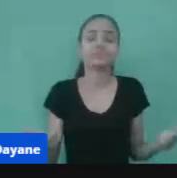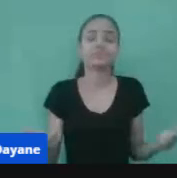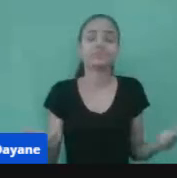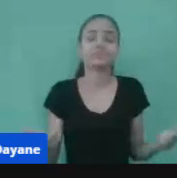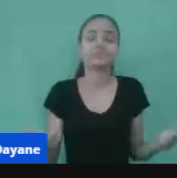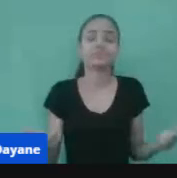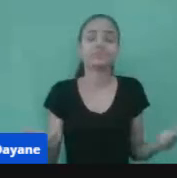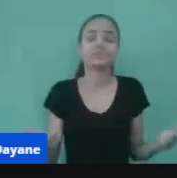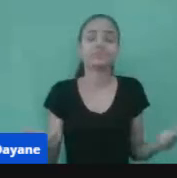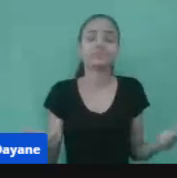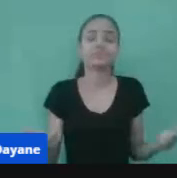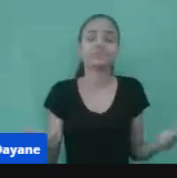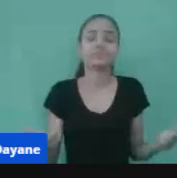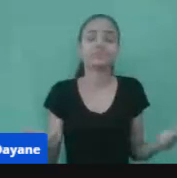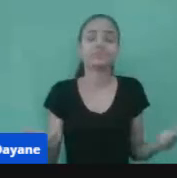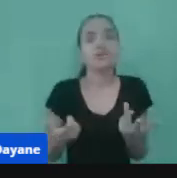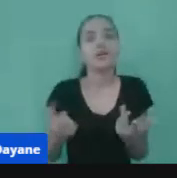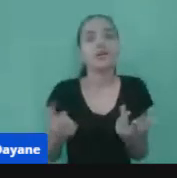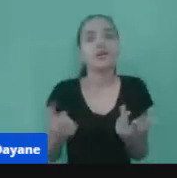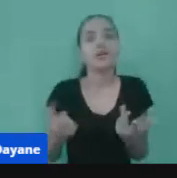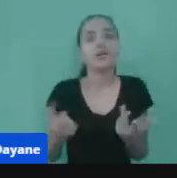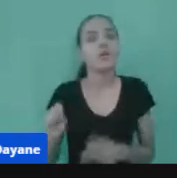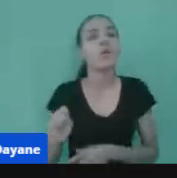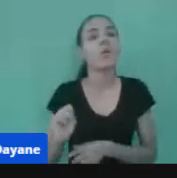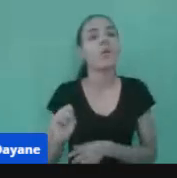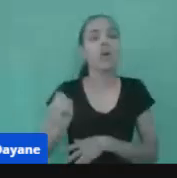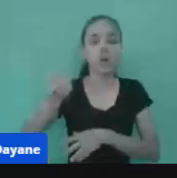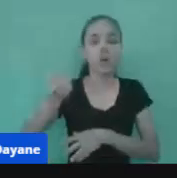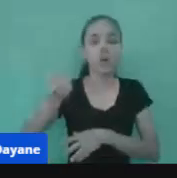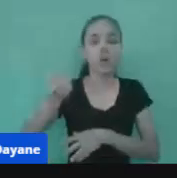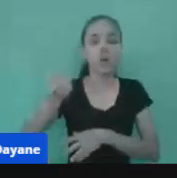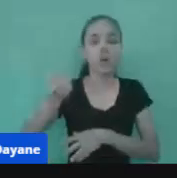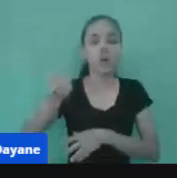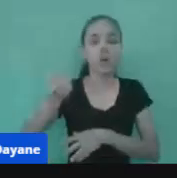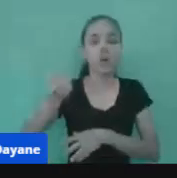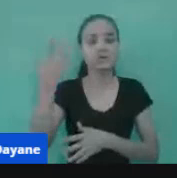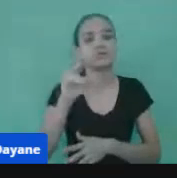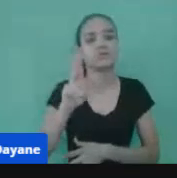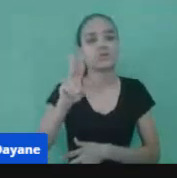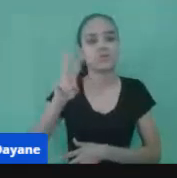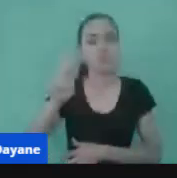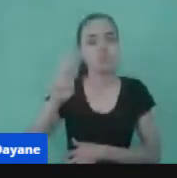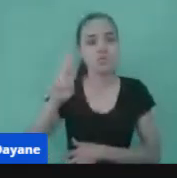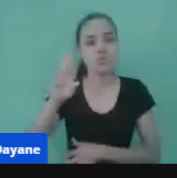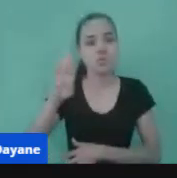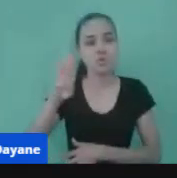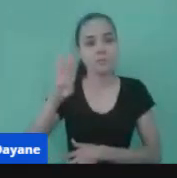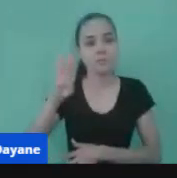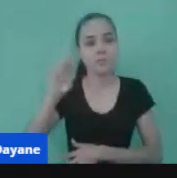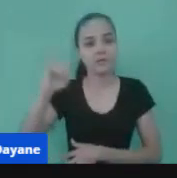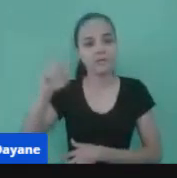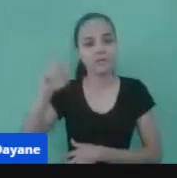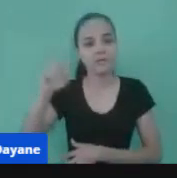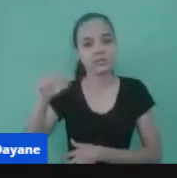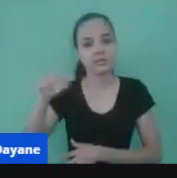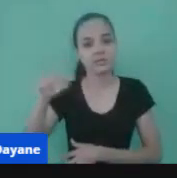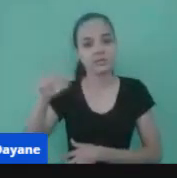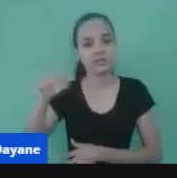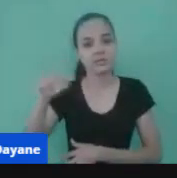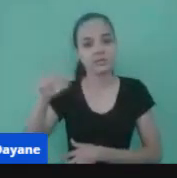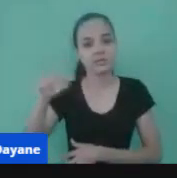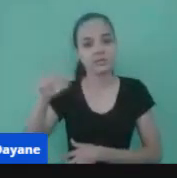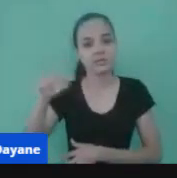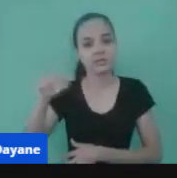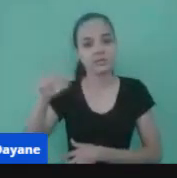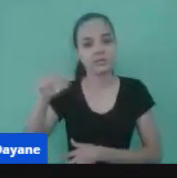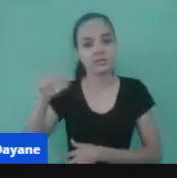né, desse aumento das populações nas áreas urbanas, é complexo você conseguir planejar ao mesmo tempo e dar essa qualidade de